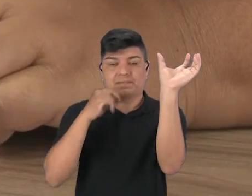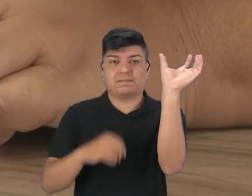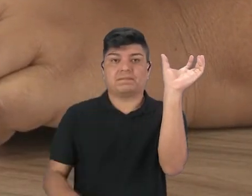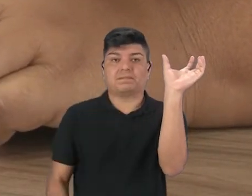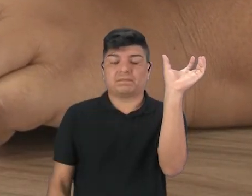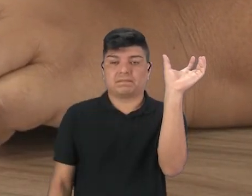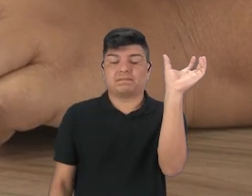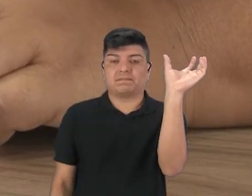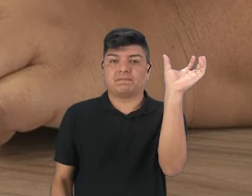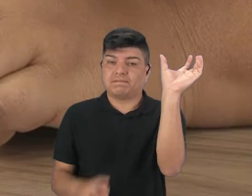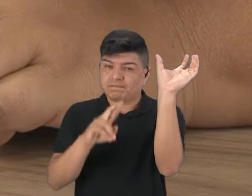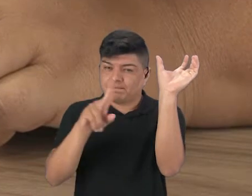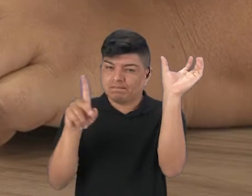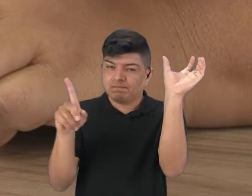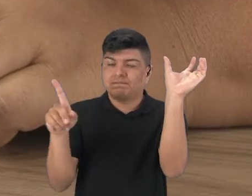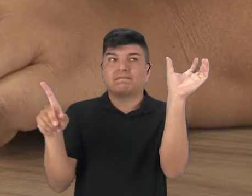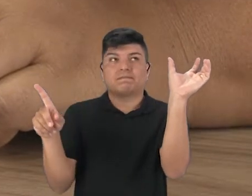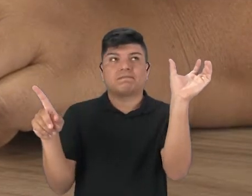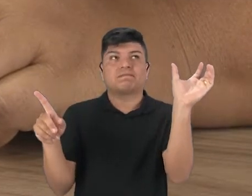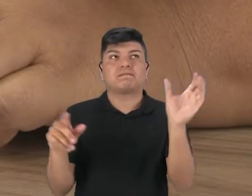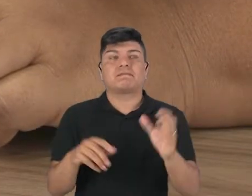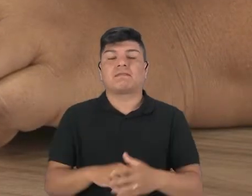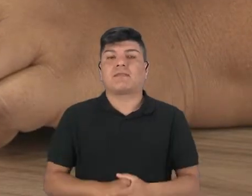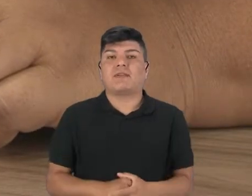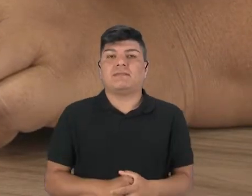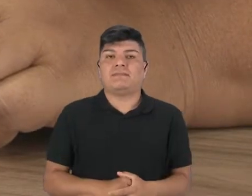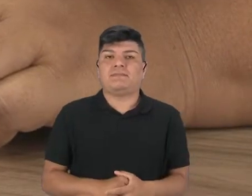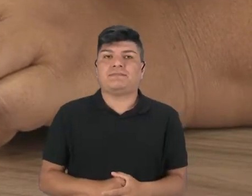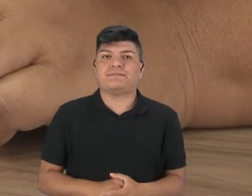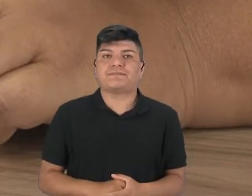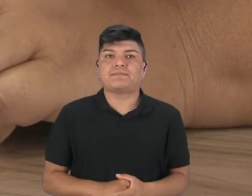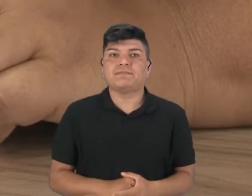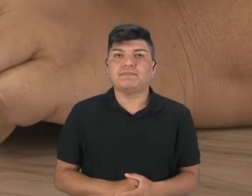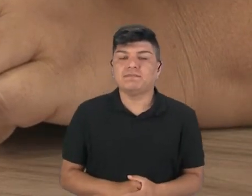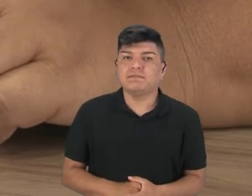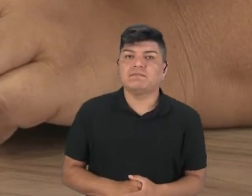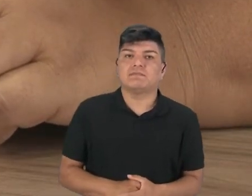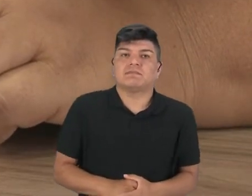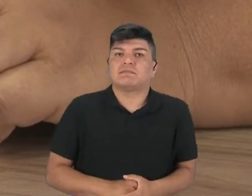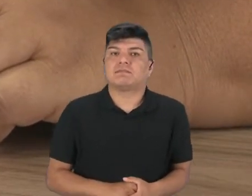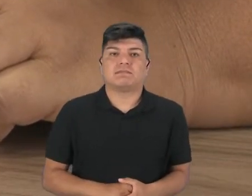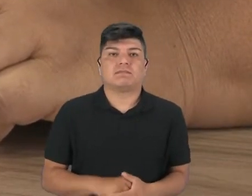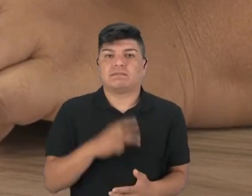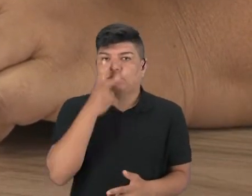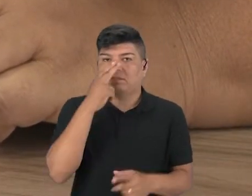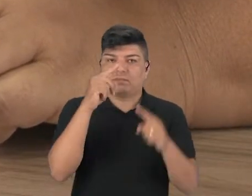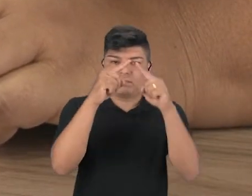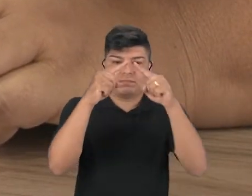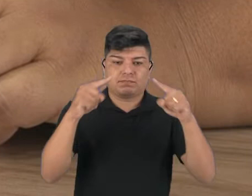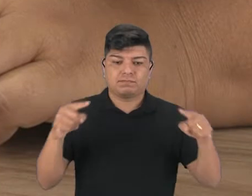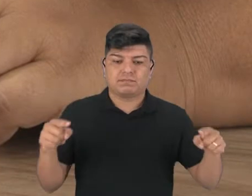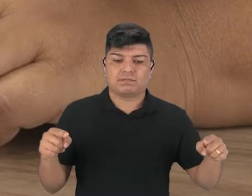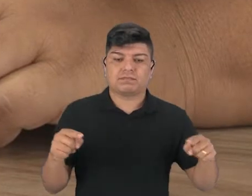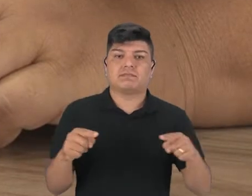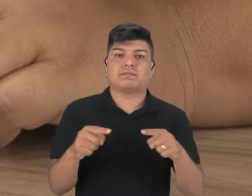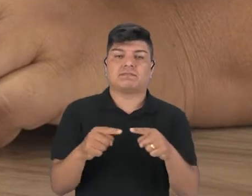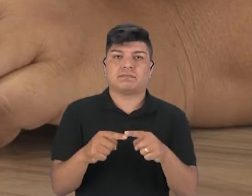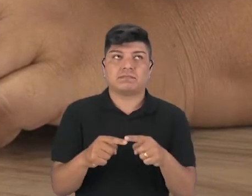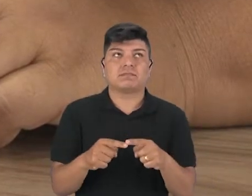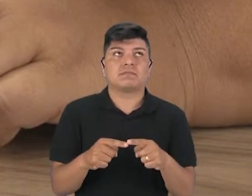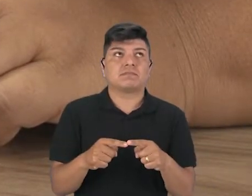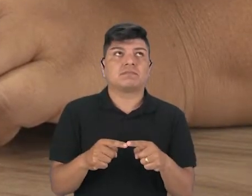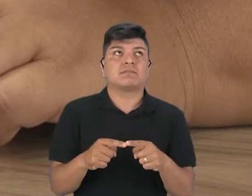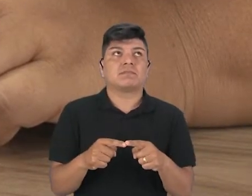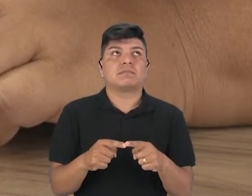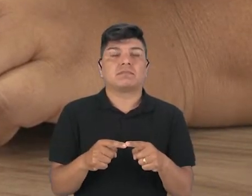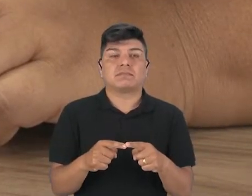Que é bastante diferente, É uma forma triangular, não é isso? Olha a forma dela,